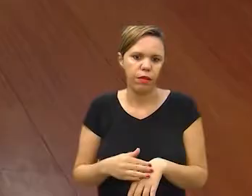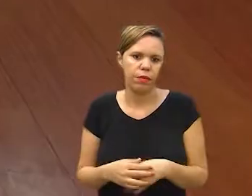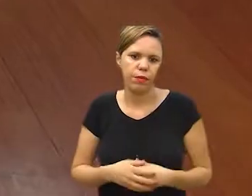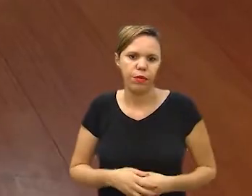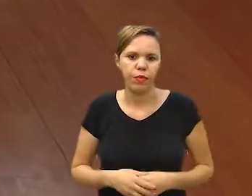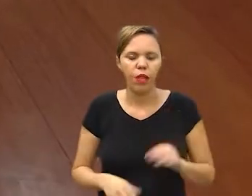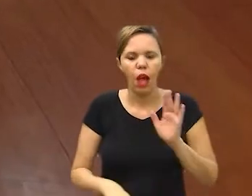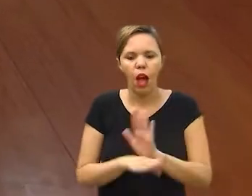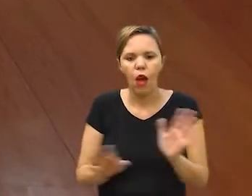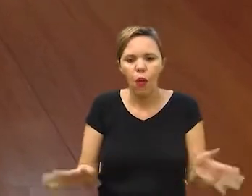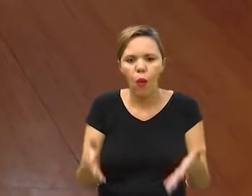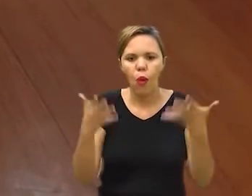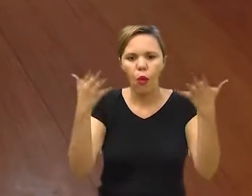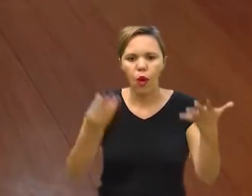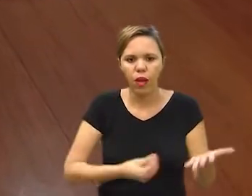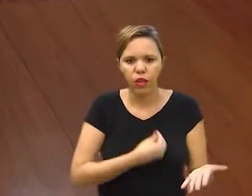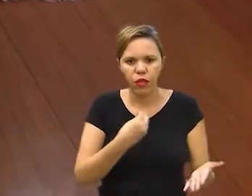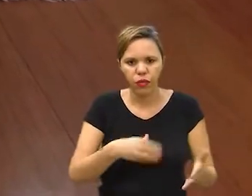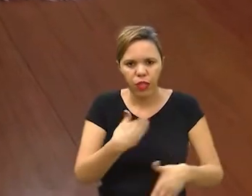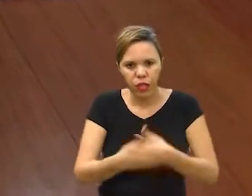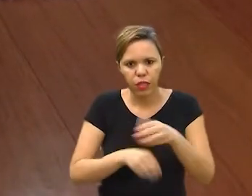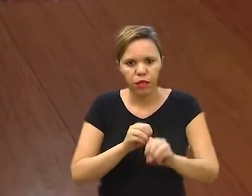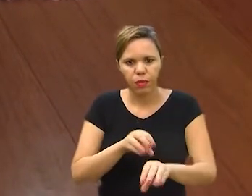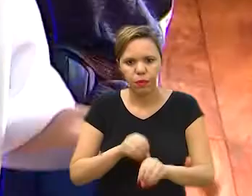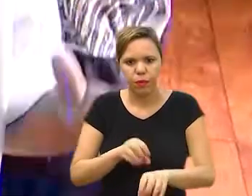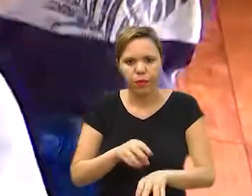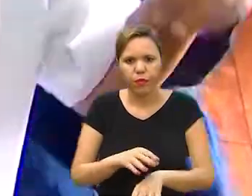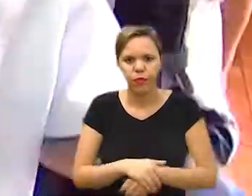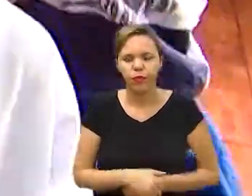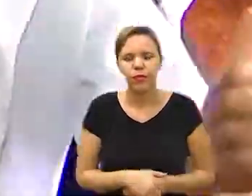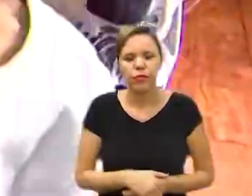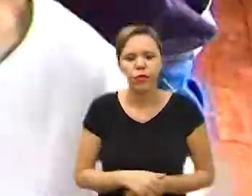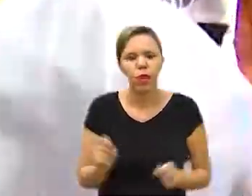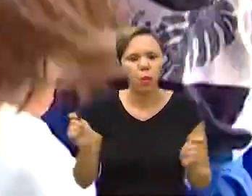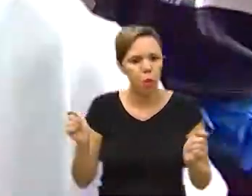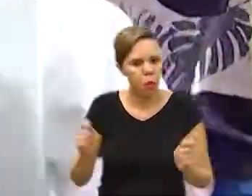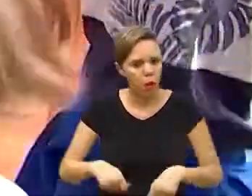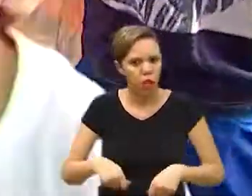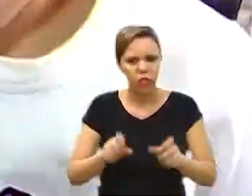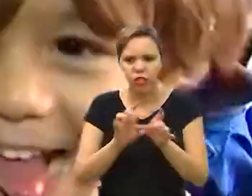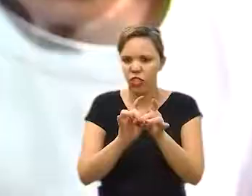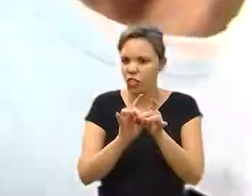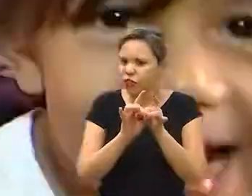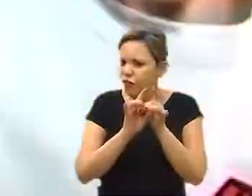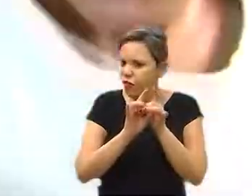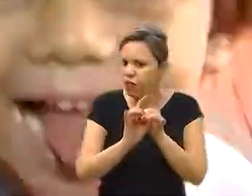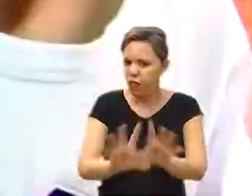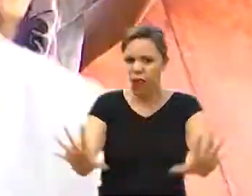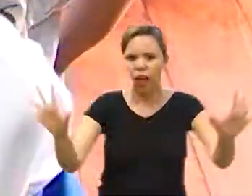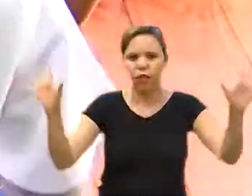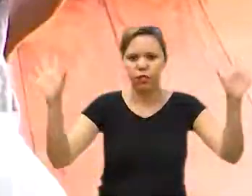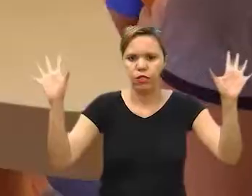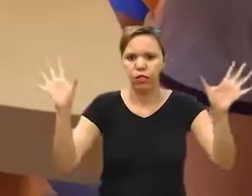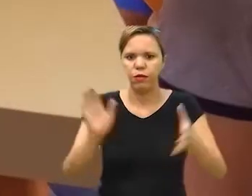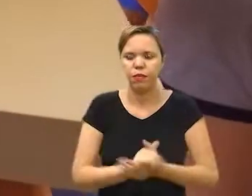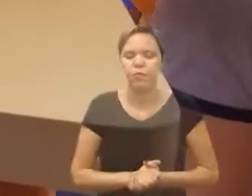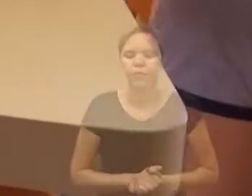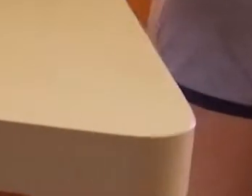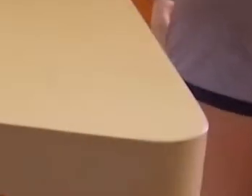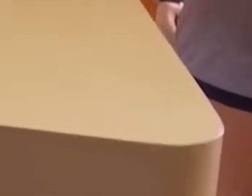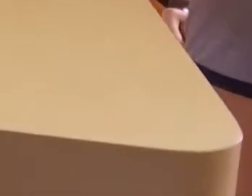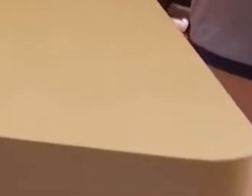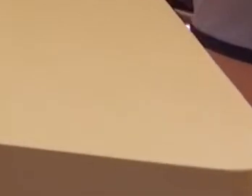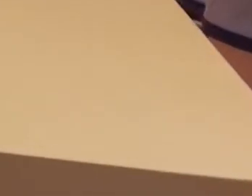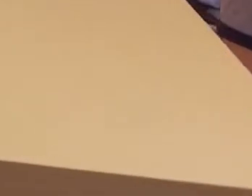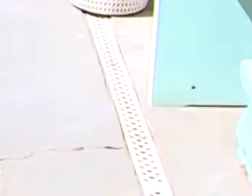ajudam a escrever os caminhos da educação. Pode deixar a turma bem à vontade.